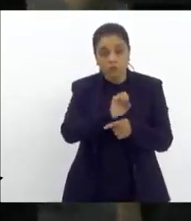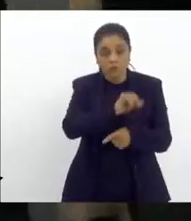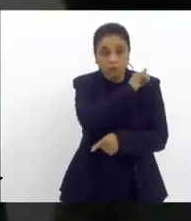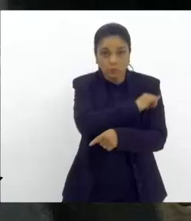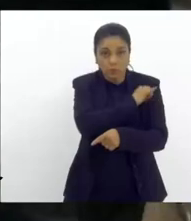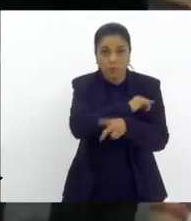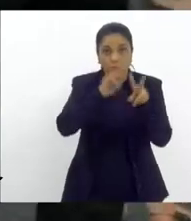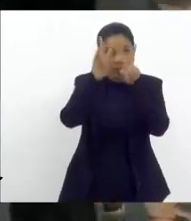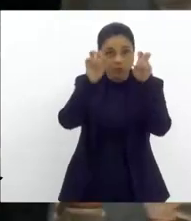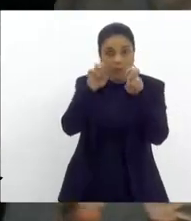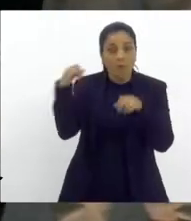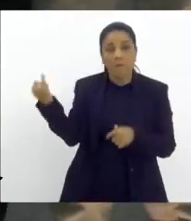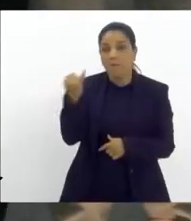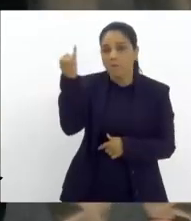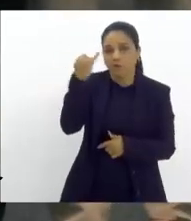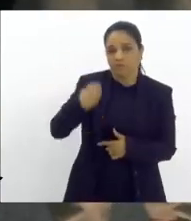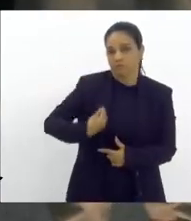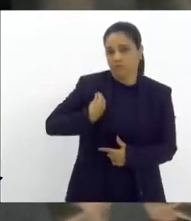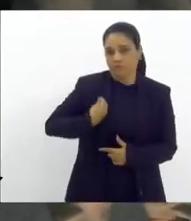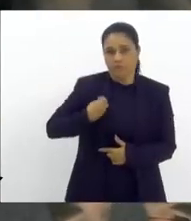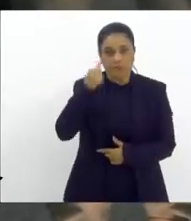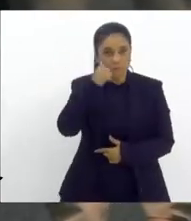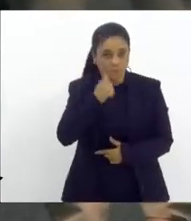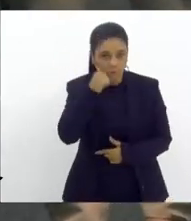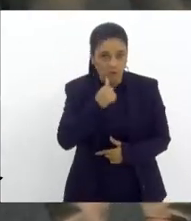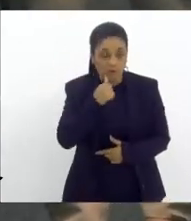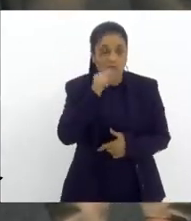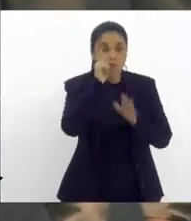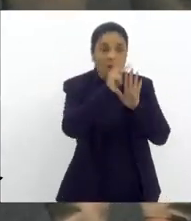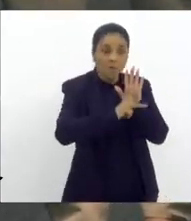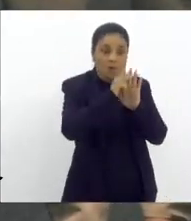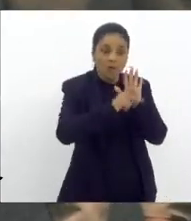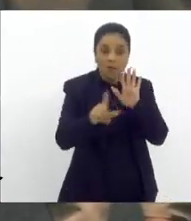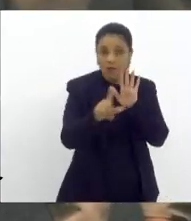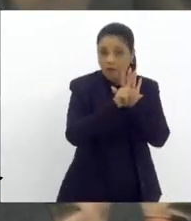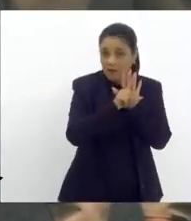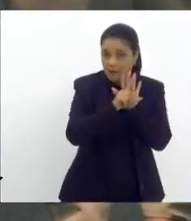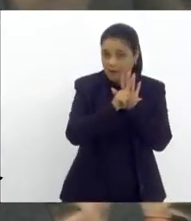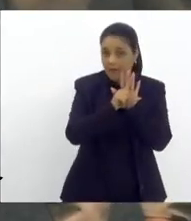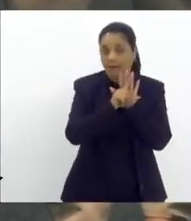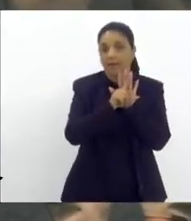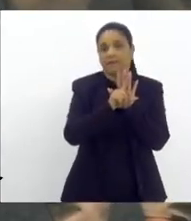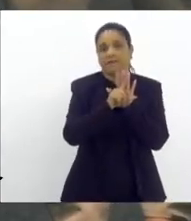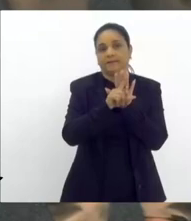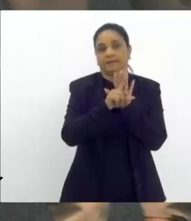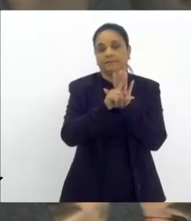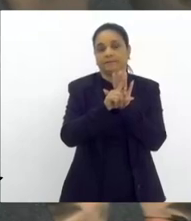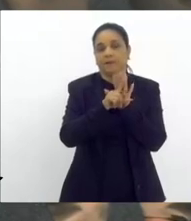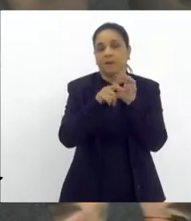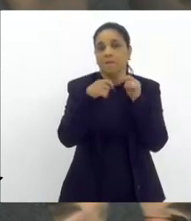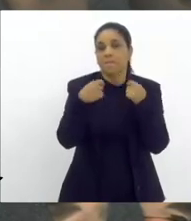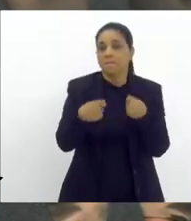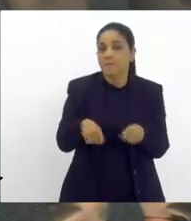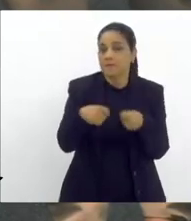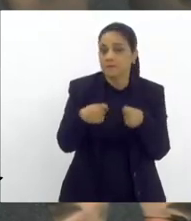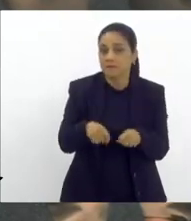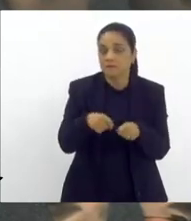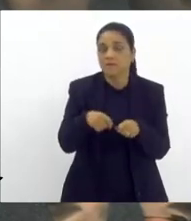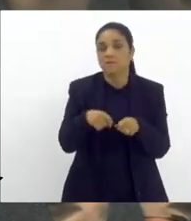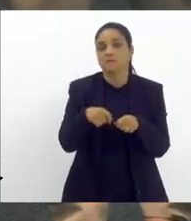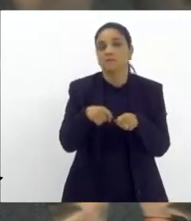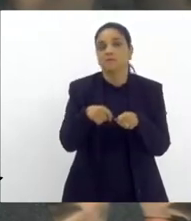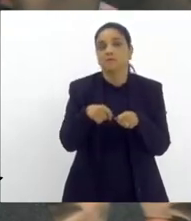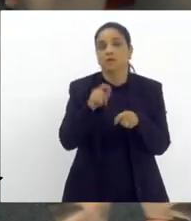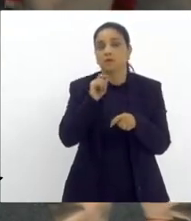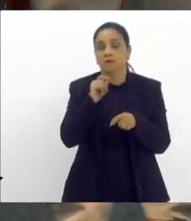importante para a vida das nossas mulheres Então nesse sentido alguns projetos de lei senhor presidente inclusive foram cantados né até